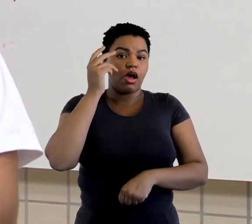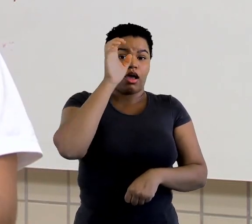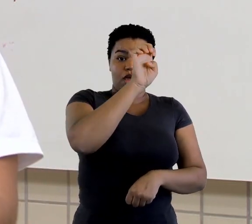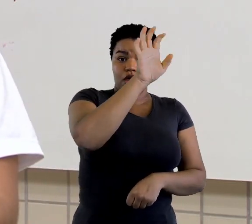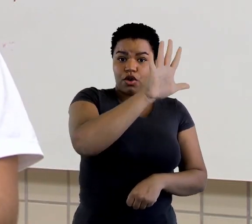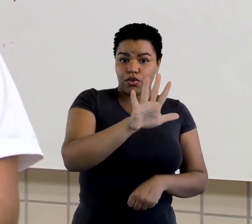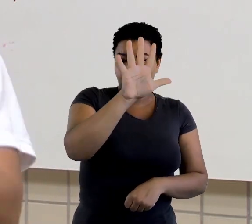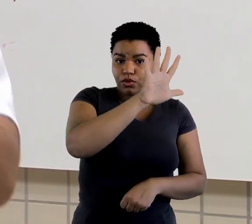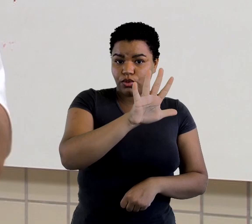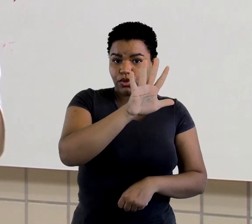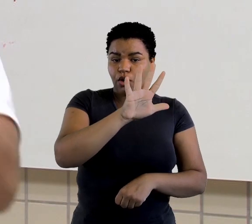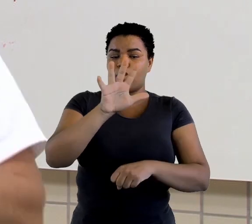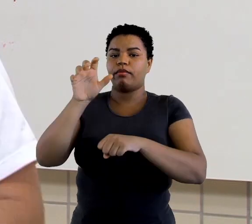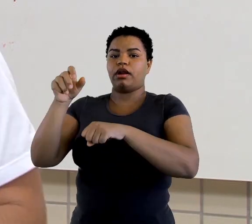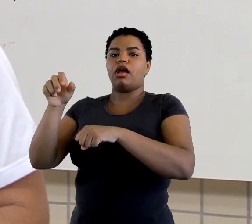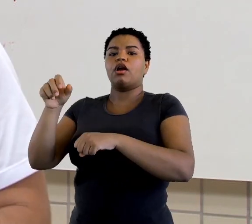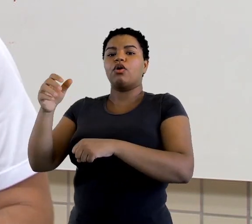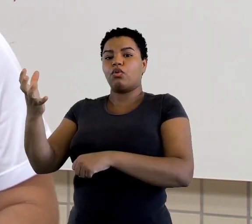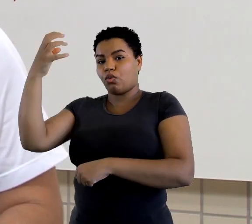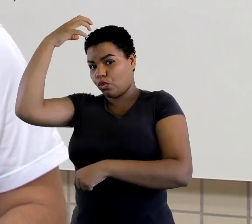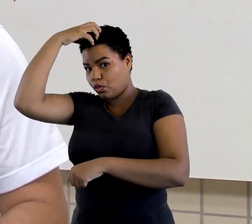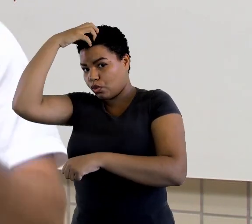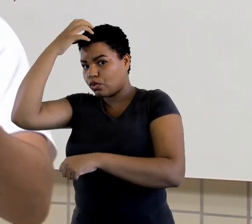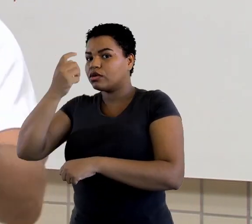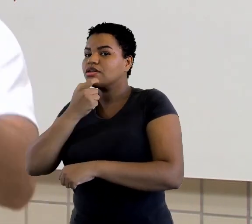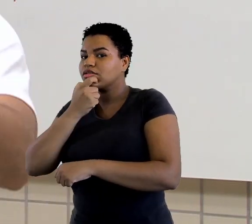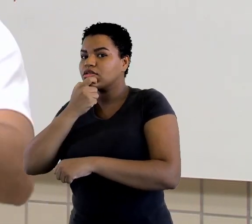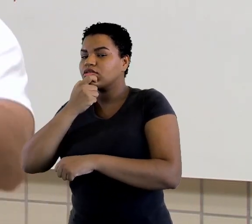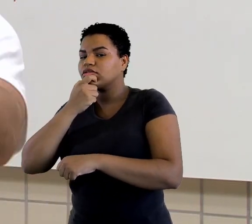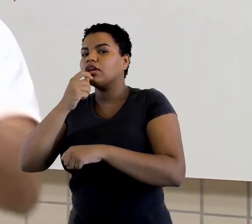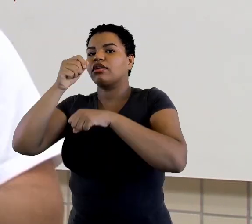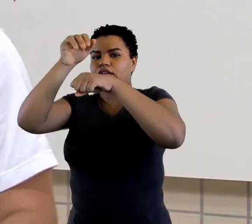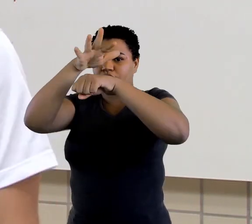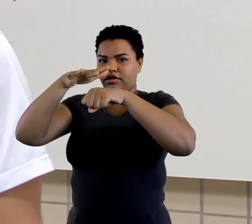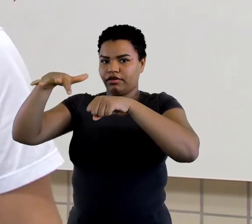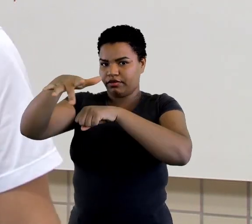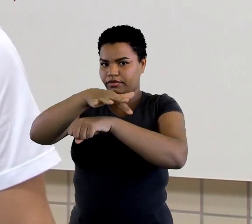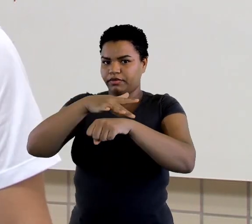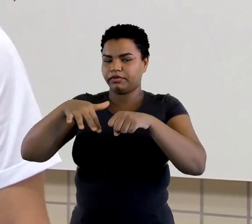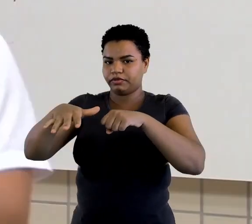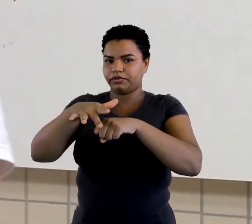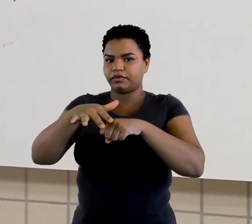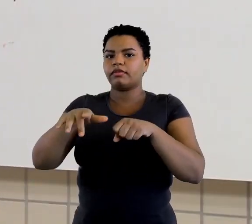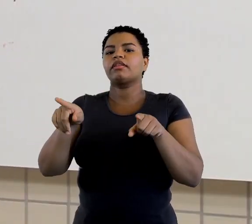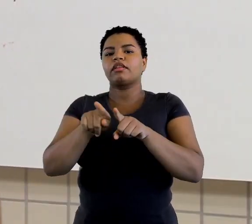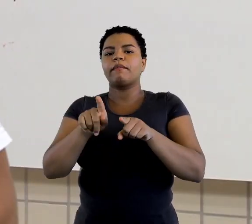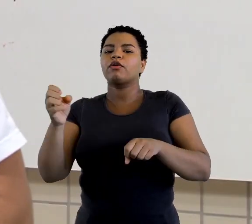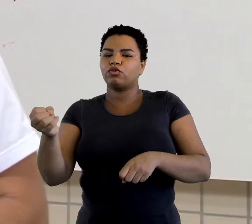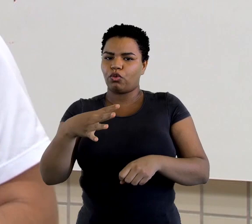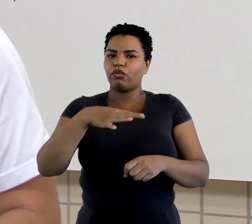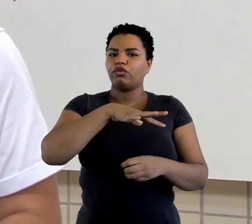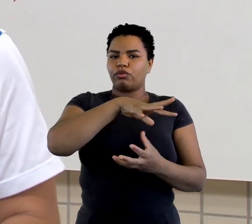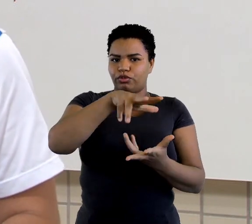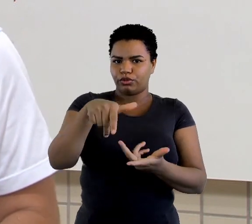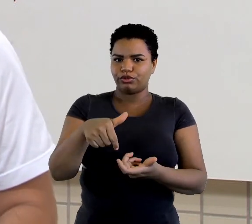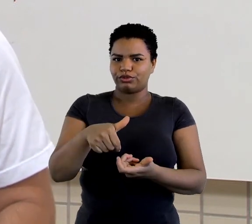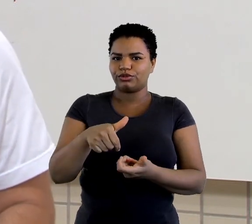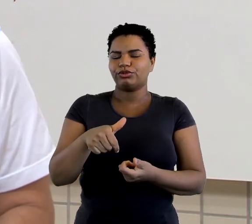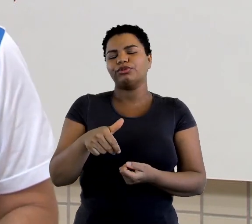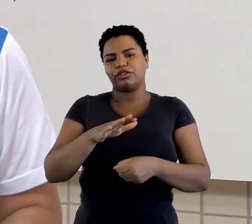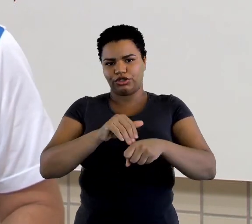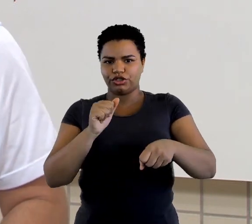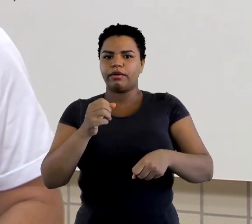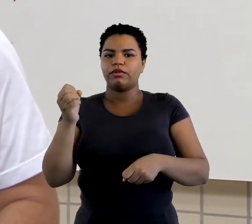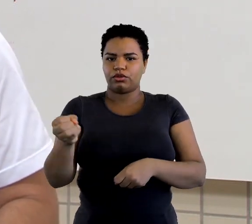as Ilhas Antilianas e o Novo Mundo, também chamado de Nova Inglaterra. O Pacto Colonial. Não